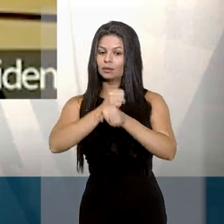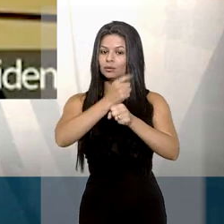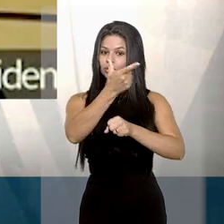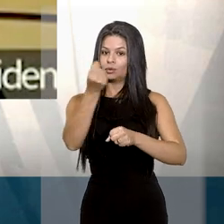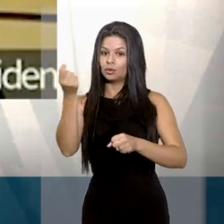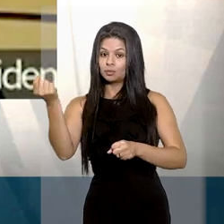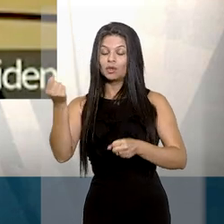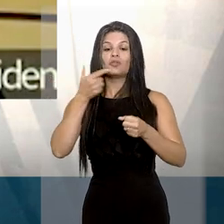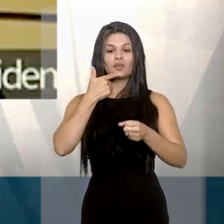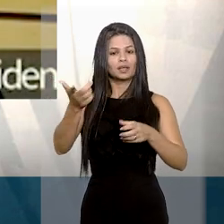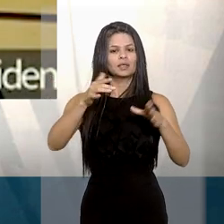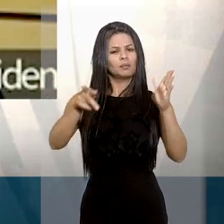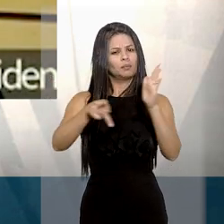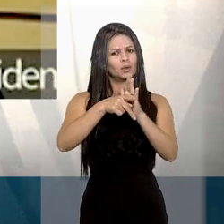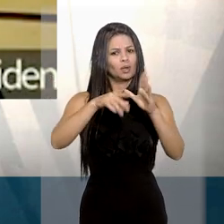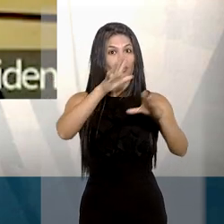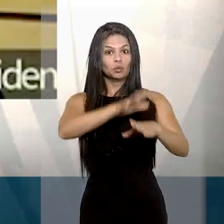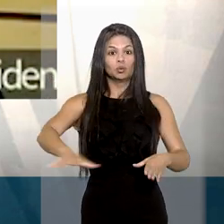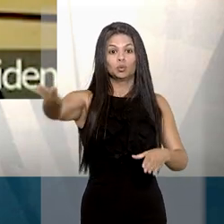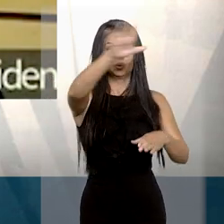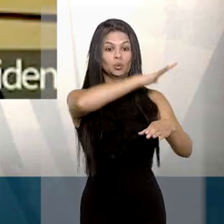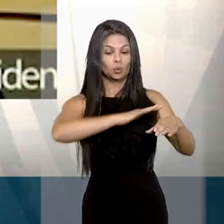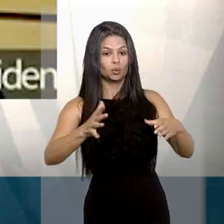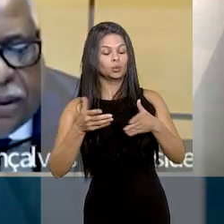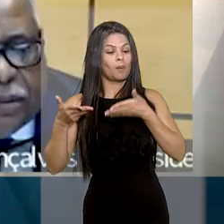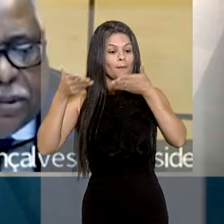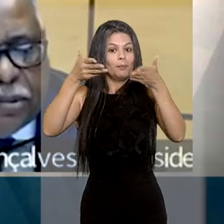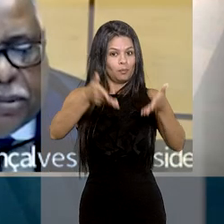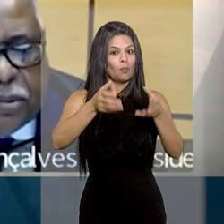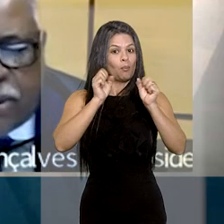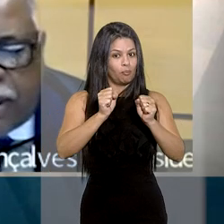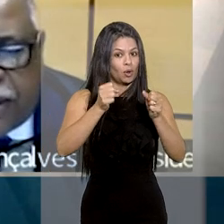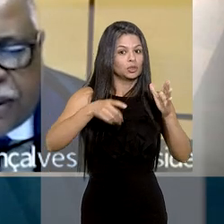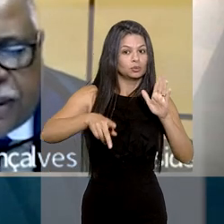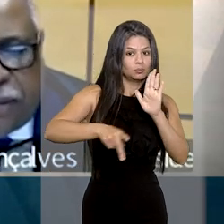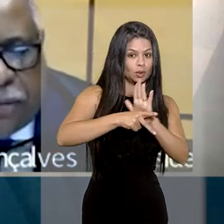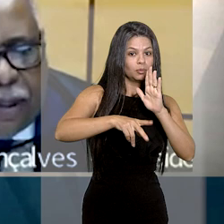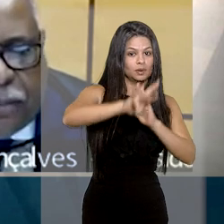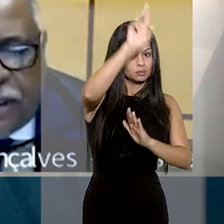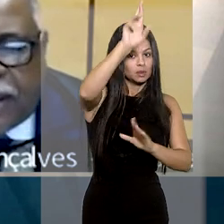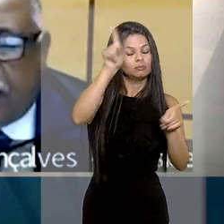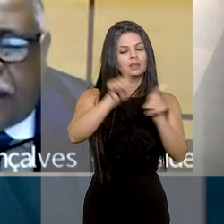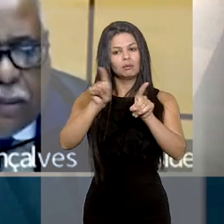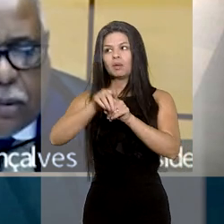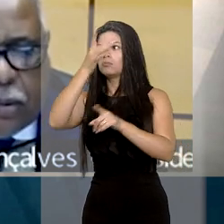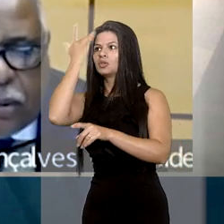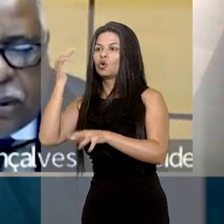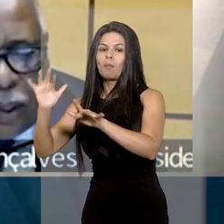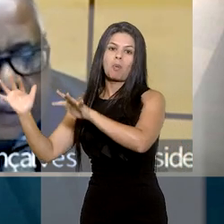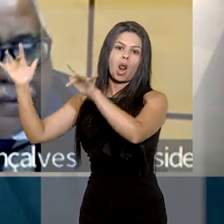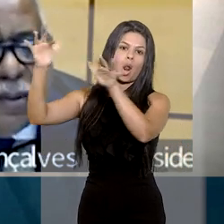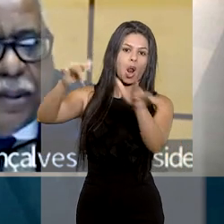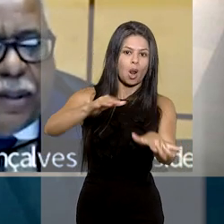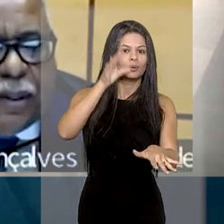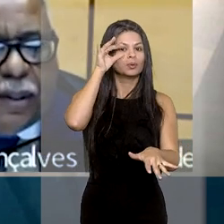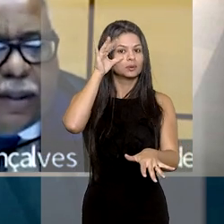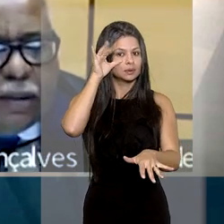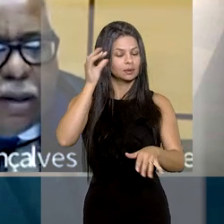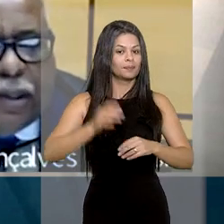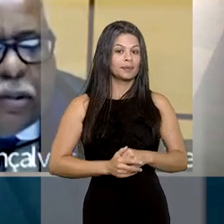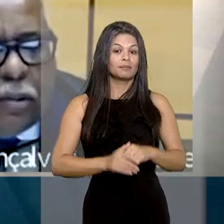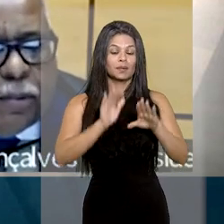dispõe que os parques nacionais são de posse E domínio público e as áreas particulares incluídas em seus limites serão